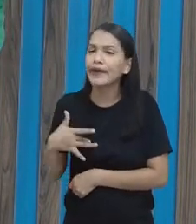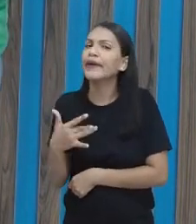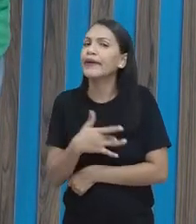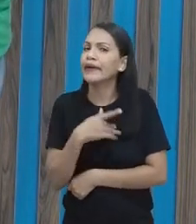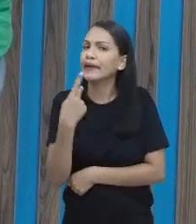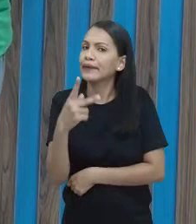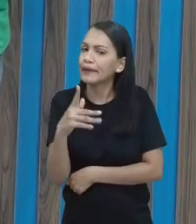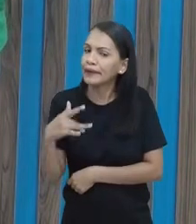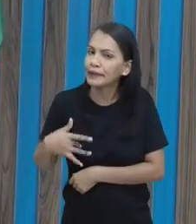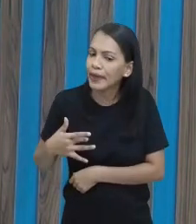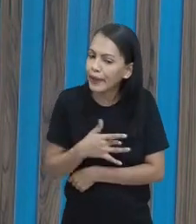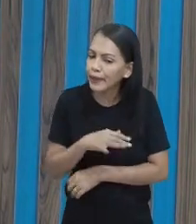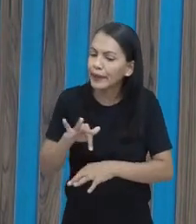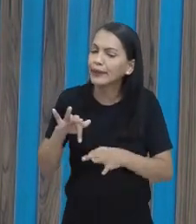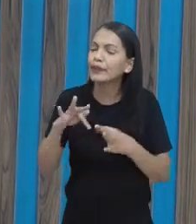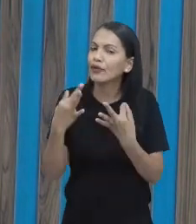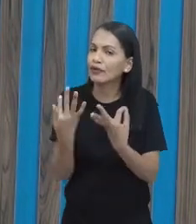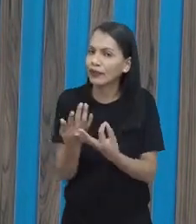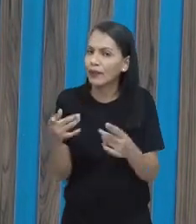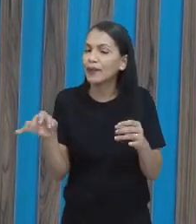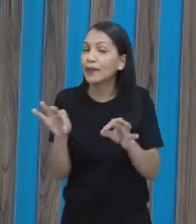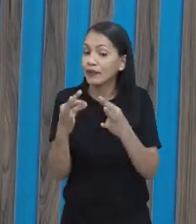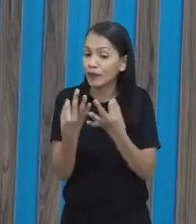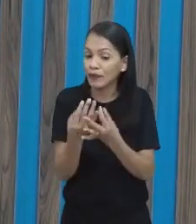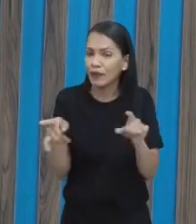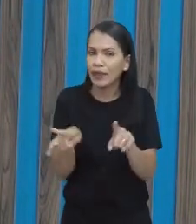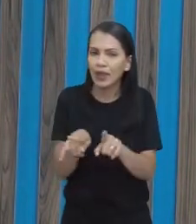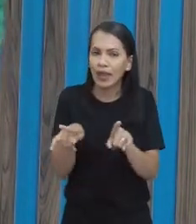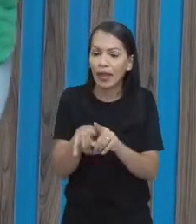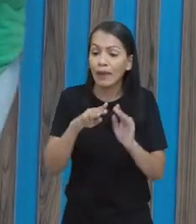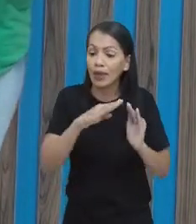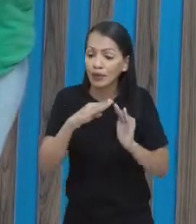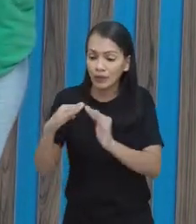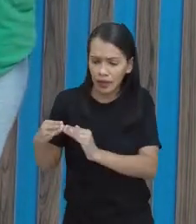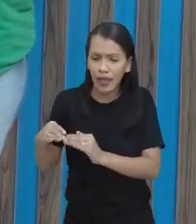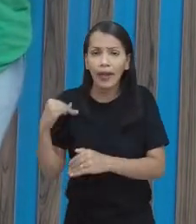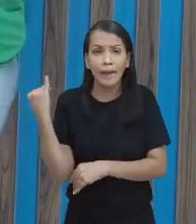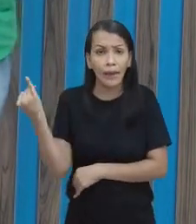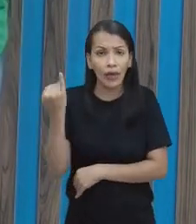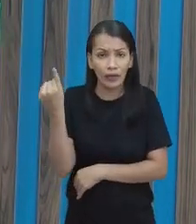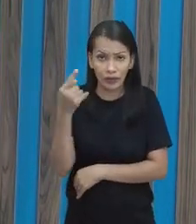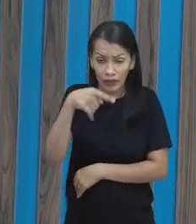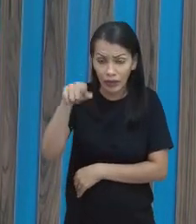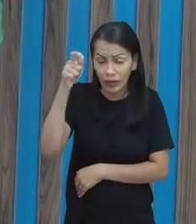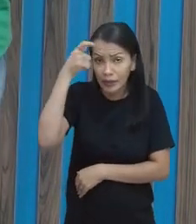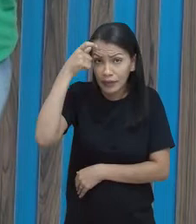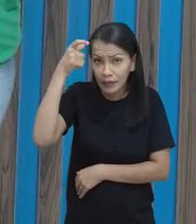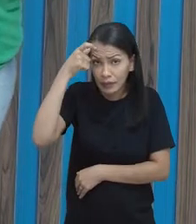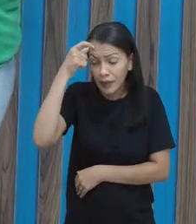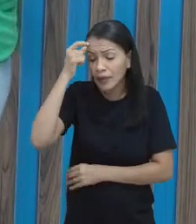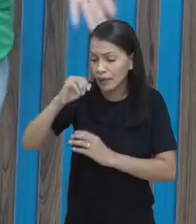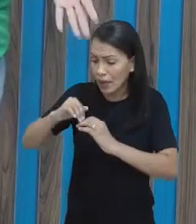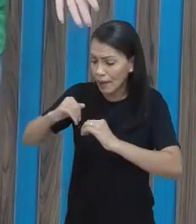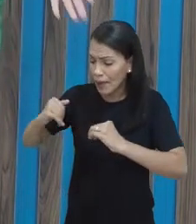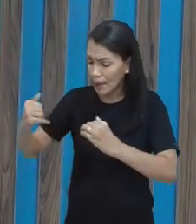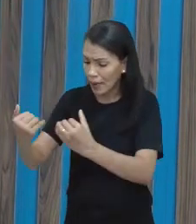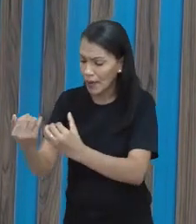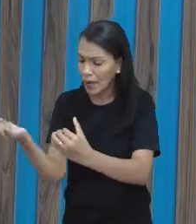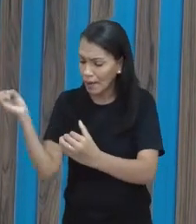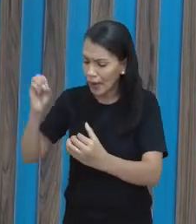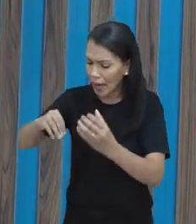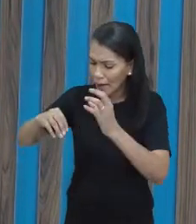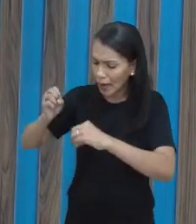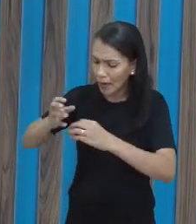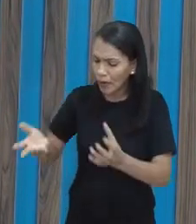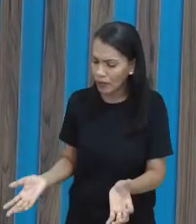sua saúde, a saúde da sua família, dos vizinhos, né, no entorno. Então é importante que você tenha essa consciência, tá certo? Separa o lixo orgânico